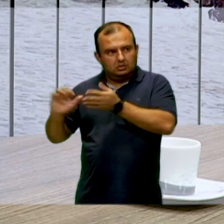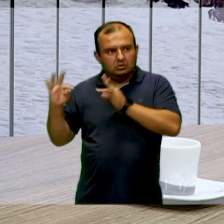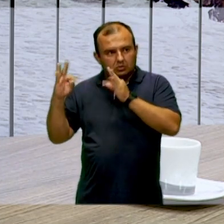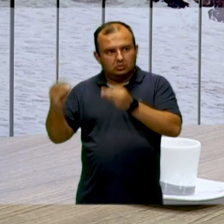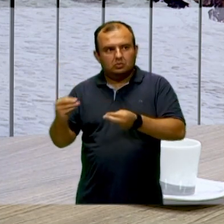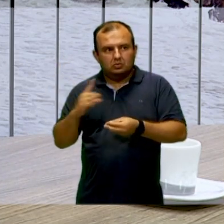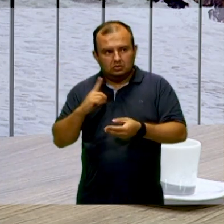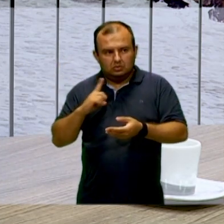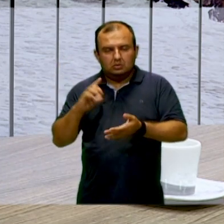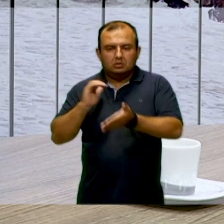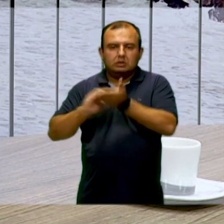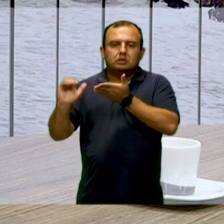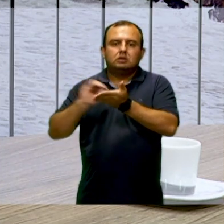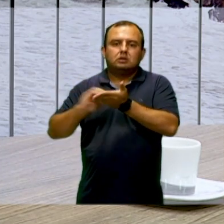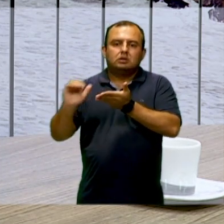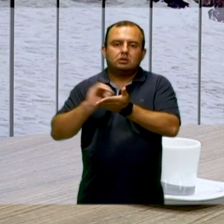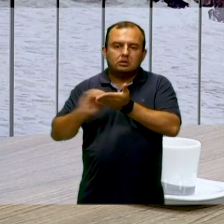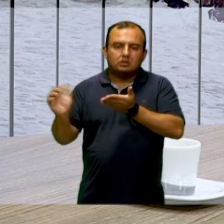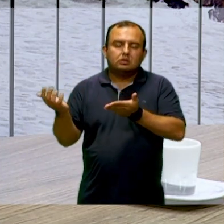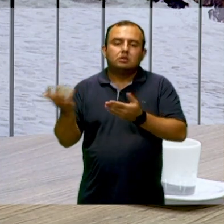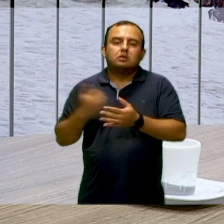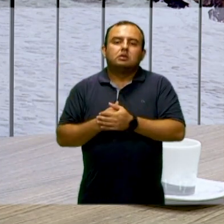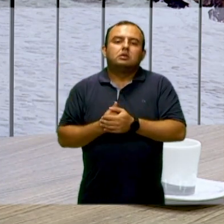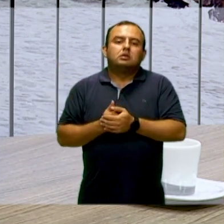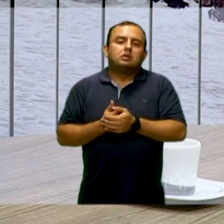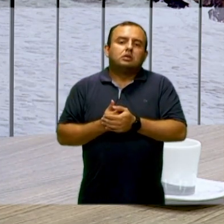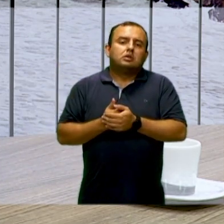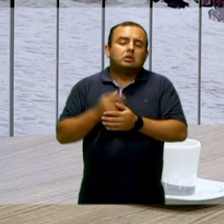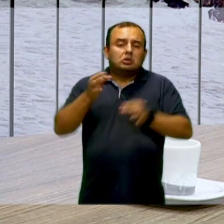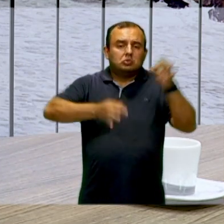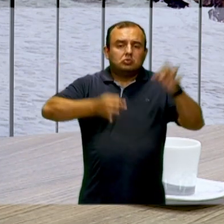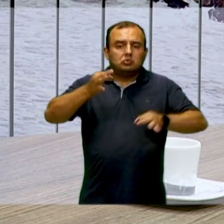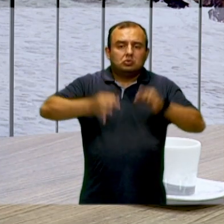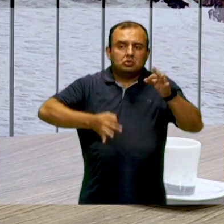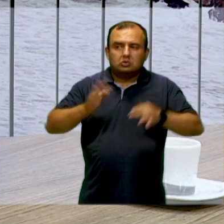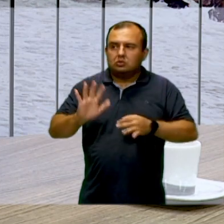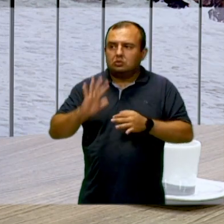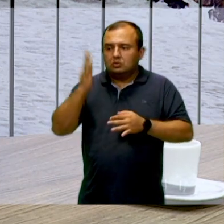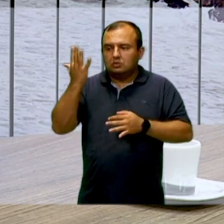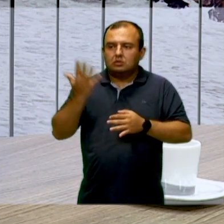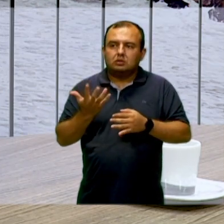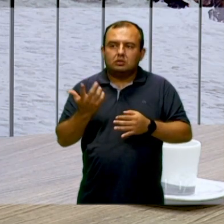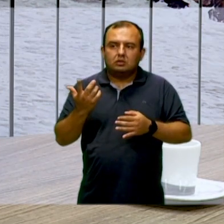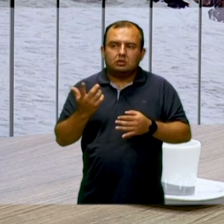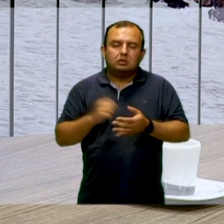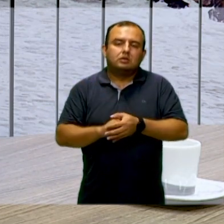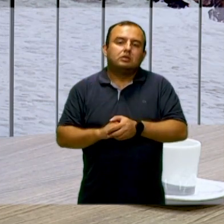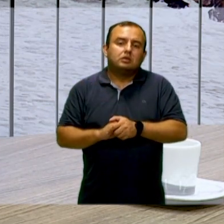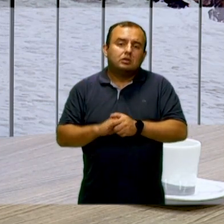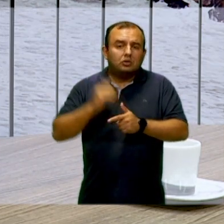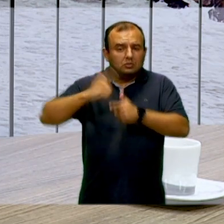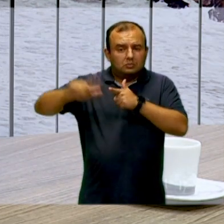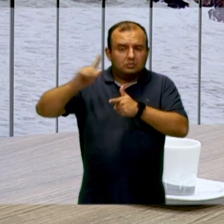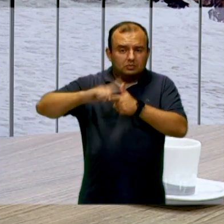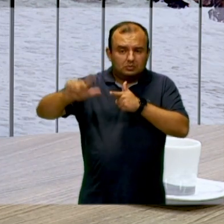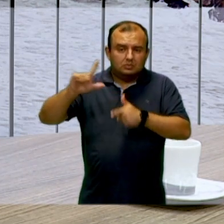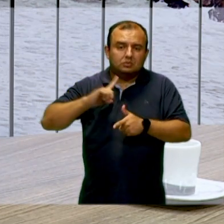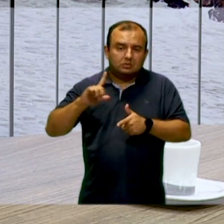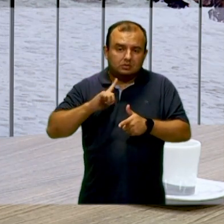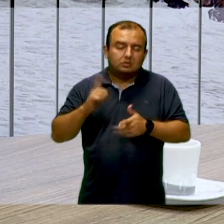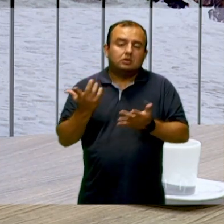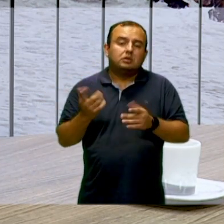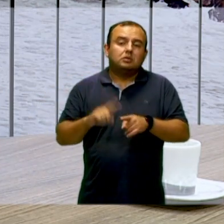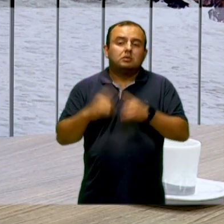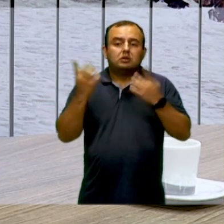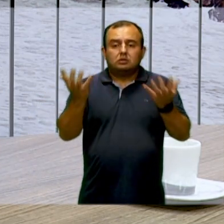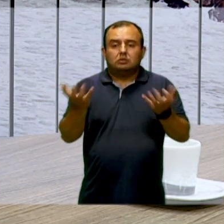secretaria ou tudo vira fundação? Como é que é a questão jurídica dessa situação? Esse que é o nosso problema, mas a gente já trabalha em conjunto. Só que a